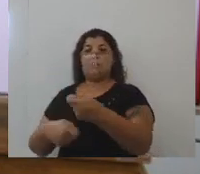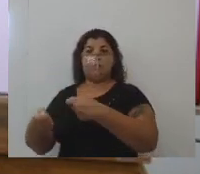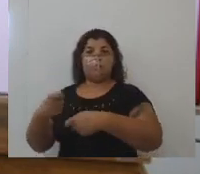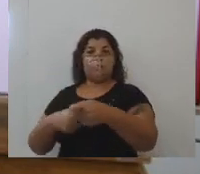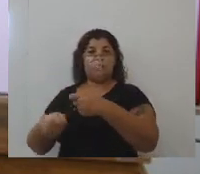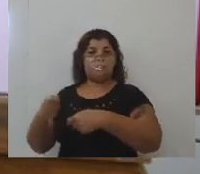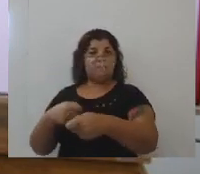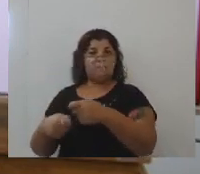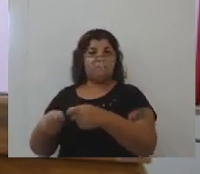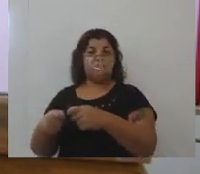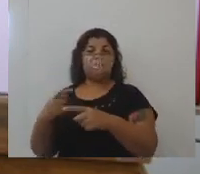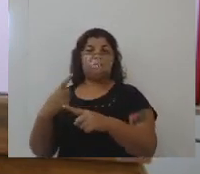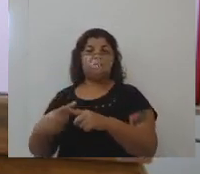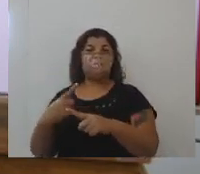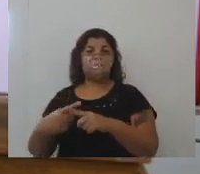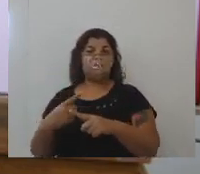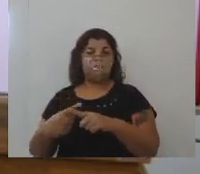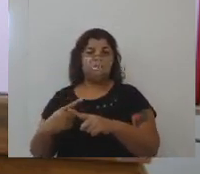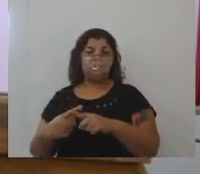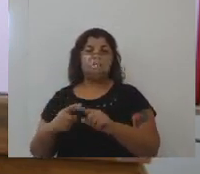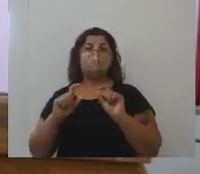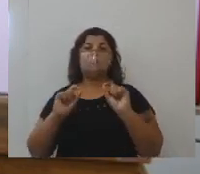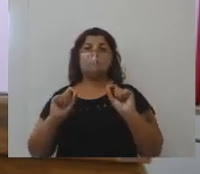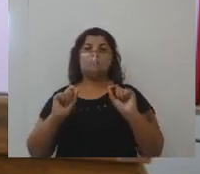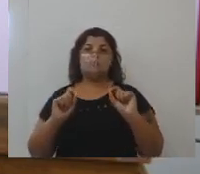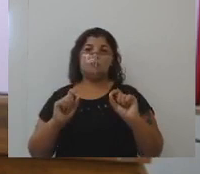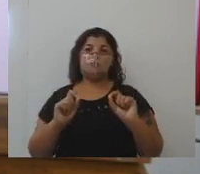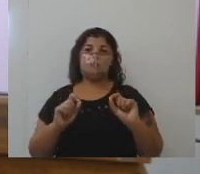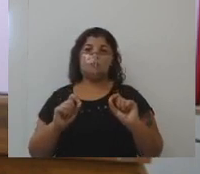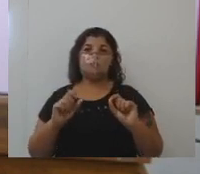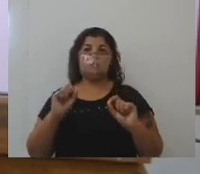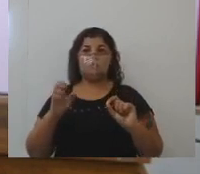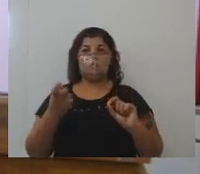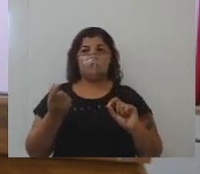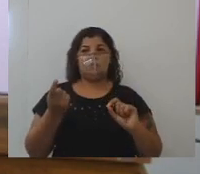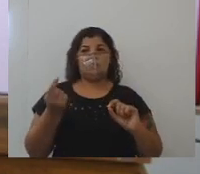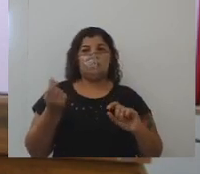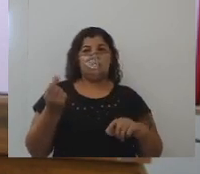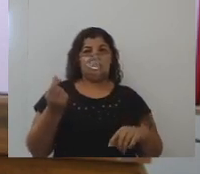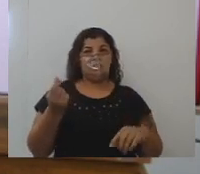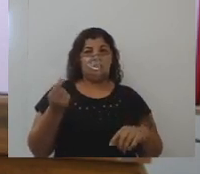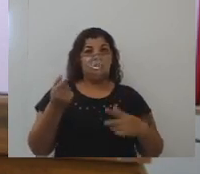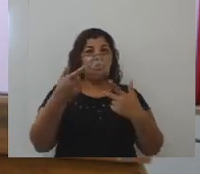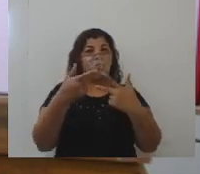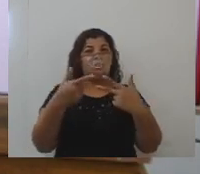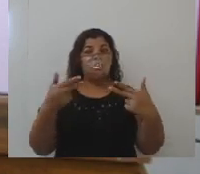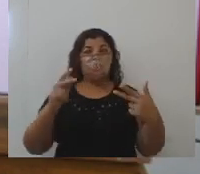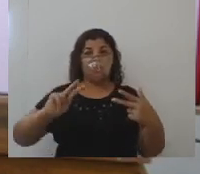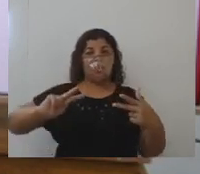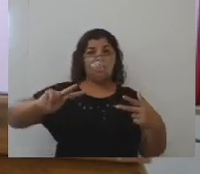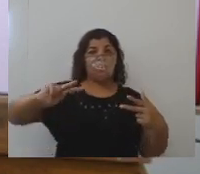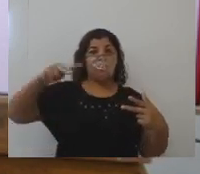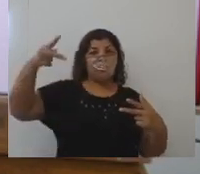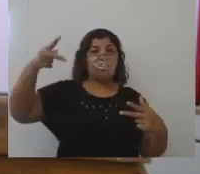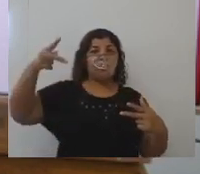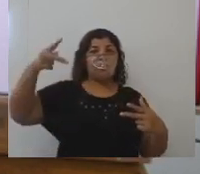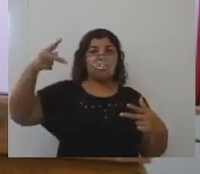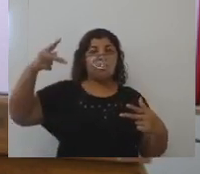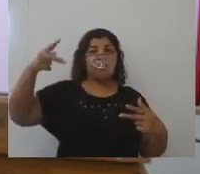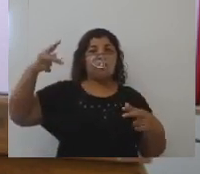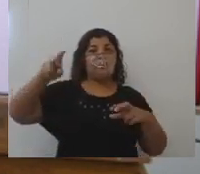diretamente, porque a lei da oferta e da procura é o seguinte: quando um preço de um determinado produto ele aumenta, significa